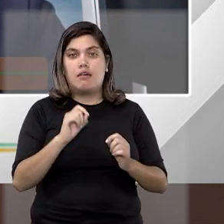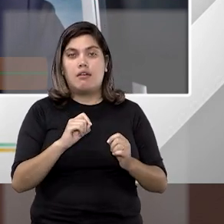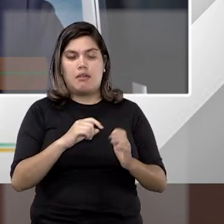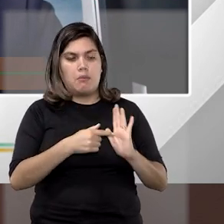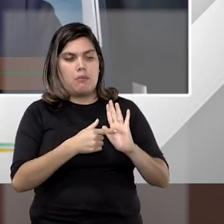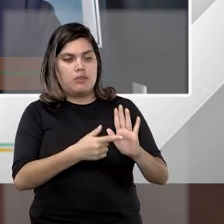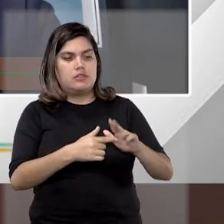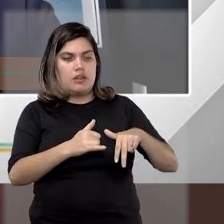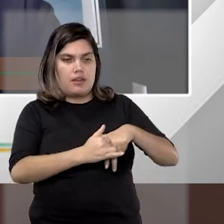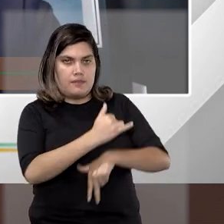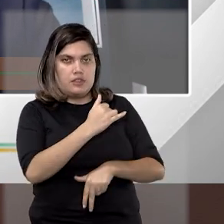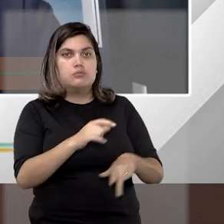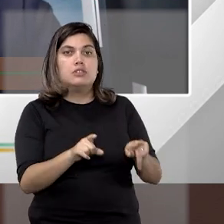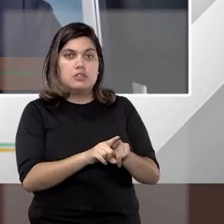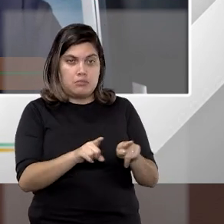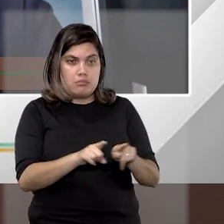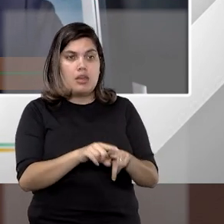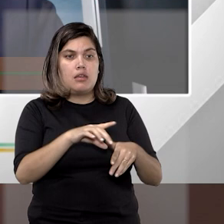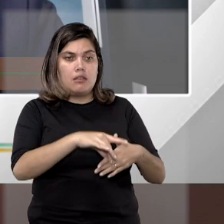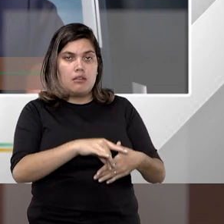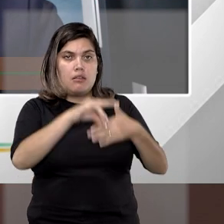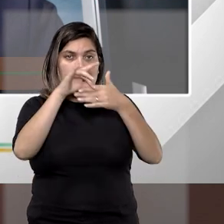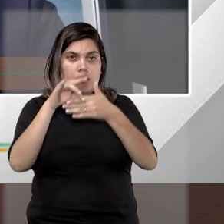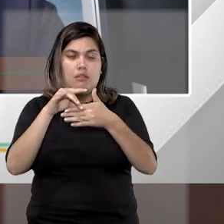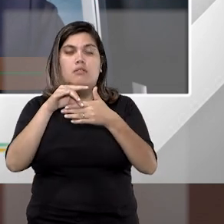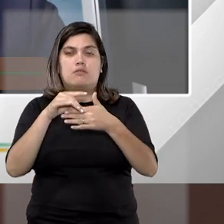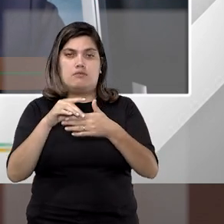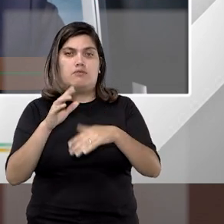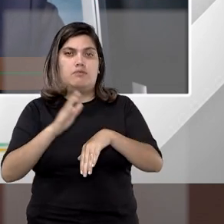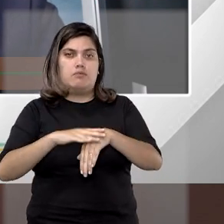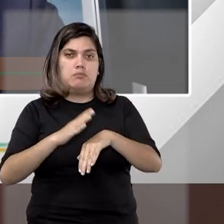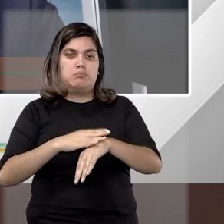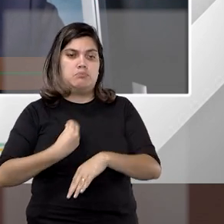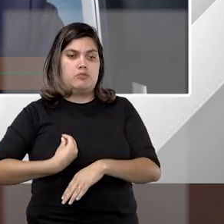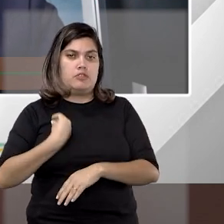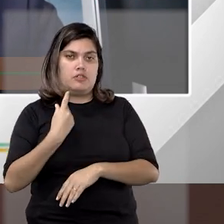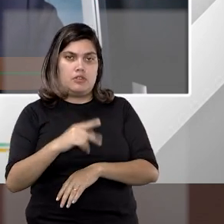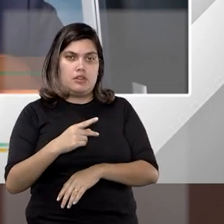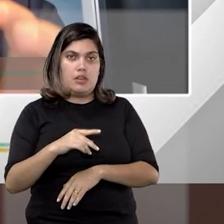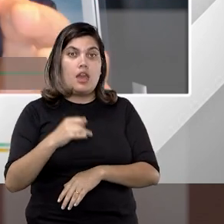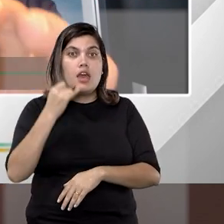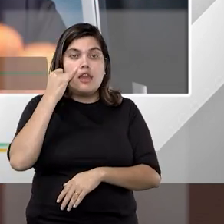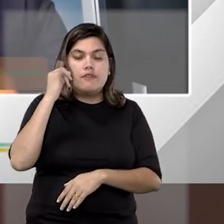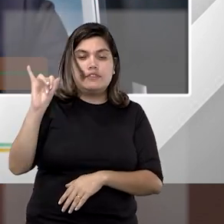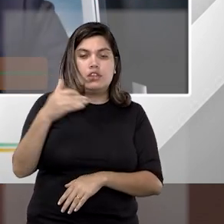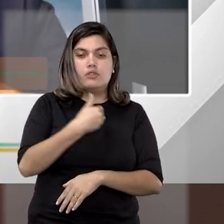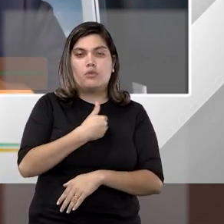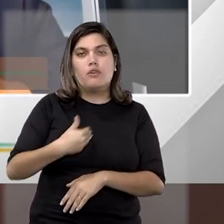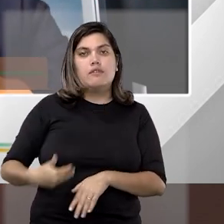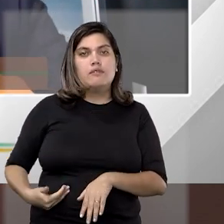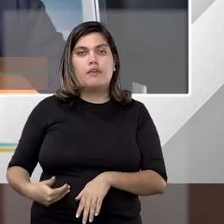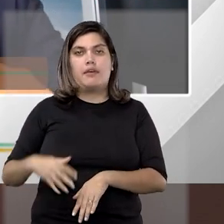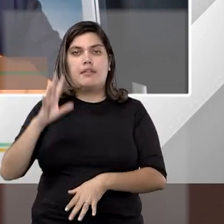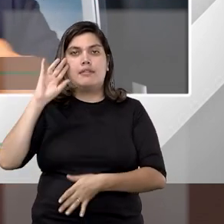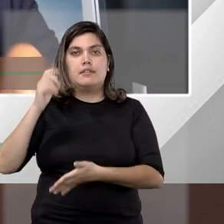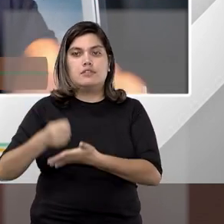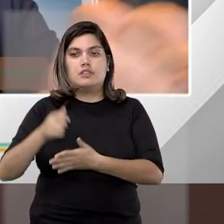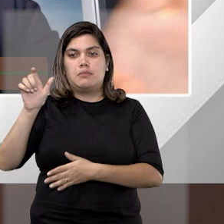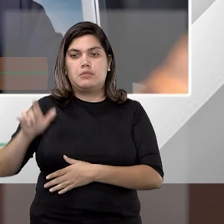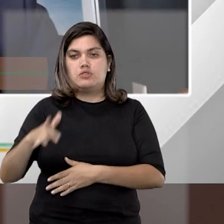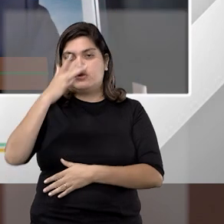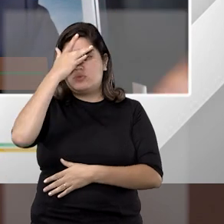pretensão de deixar a vítima também como protagonista do seu destino tirando das mãos do Estado